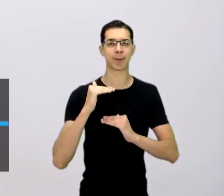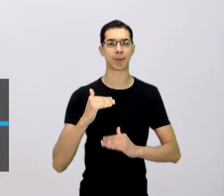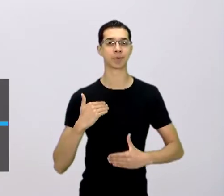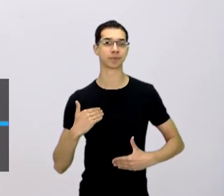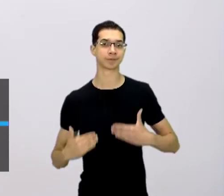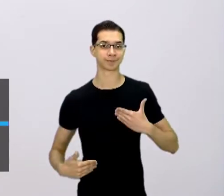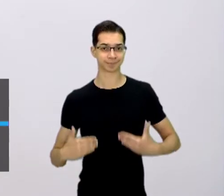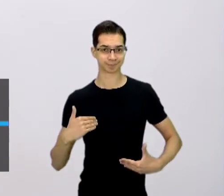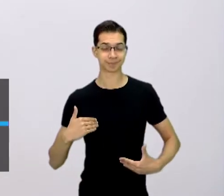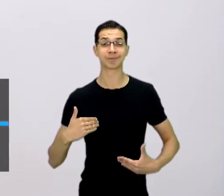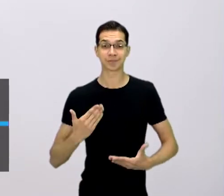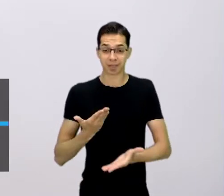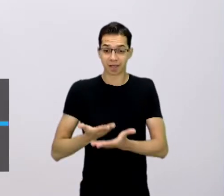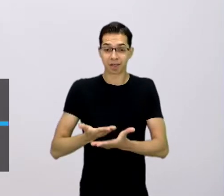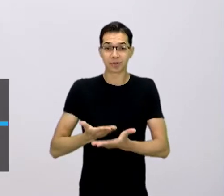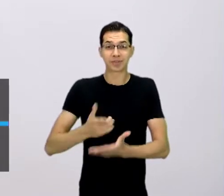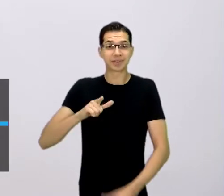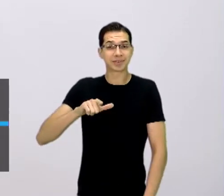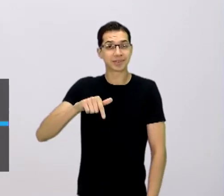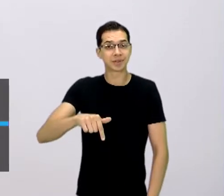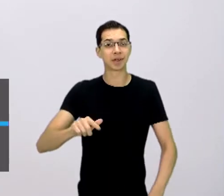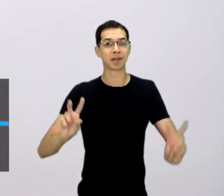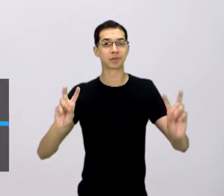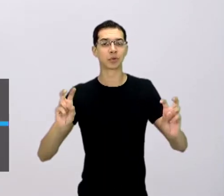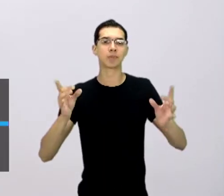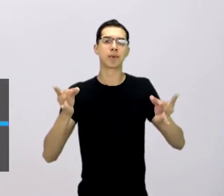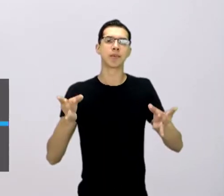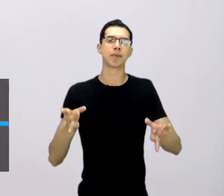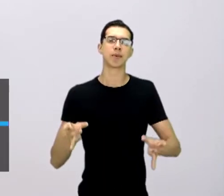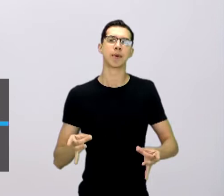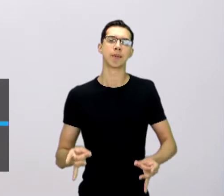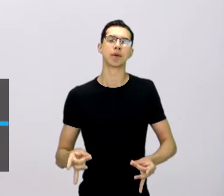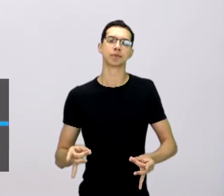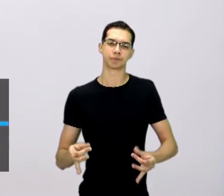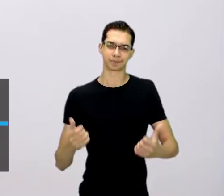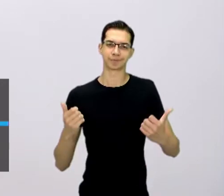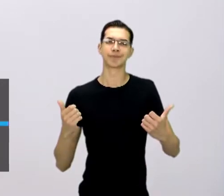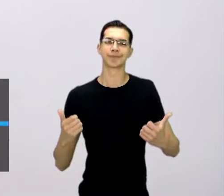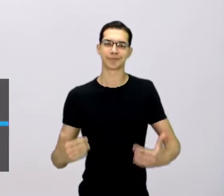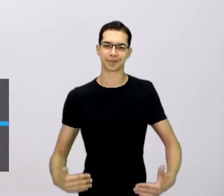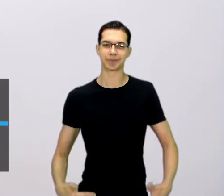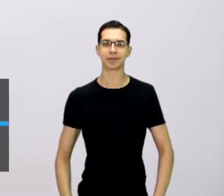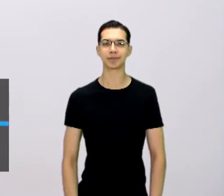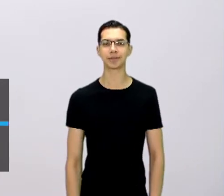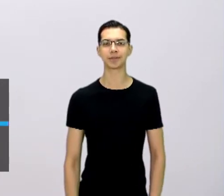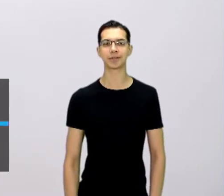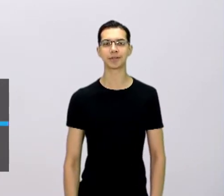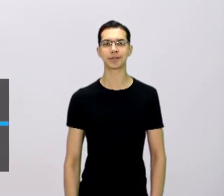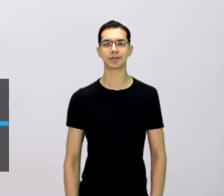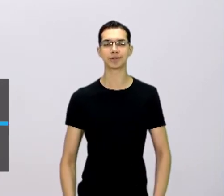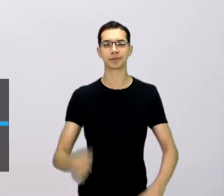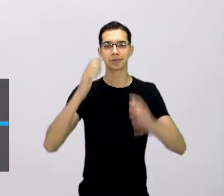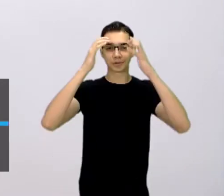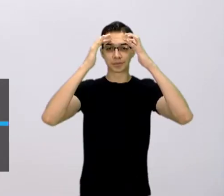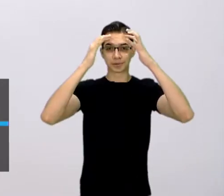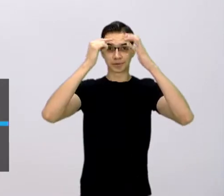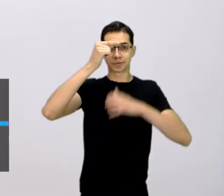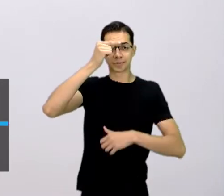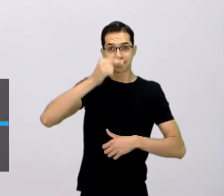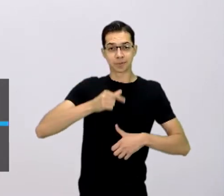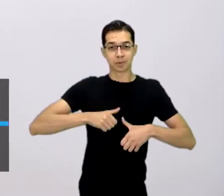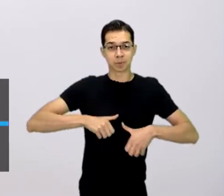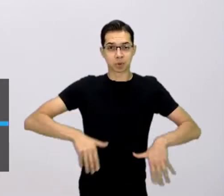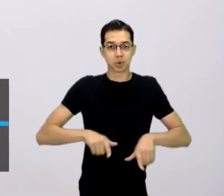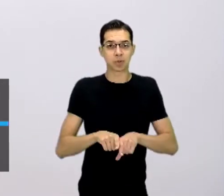nesse assunto e a gente vai fazendo então essa interação entre o sistema locomotor e o nervoso. Fechou,